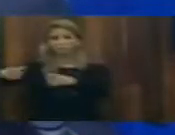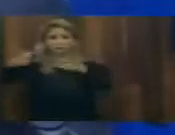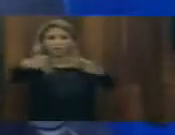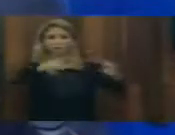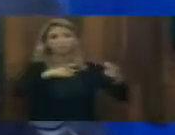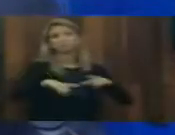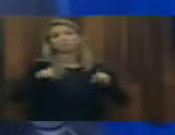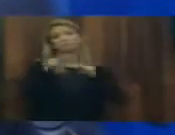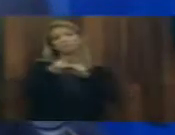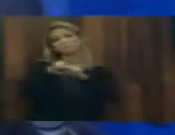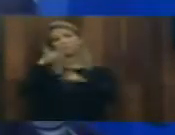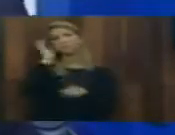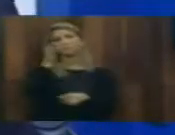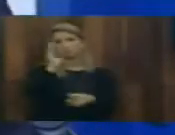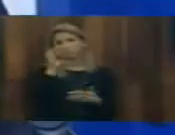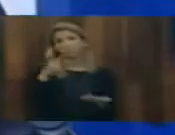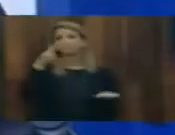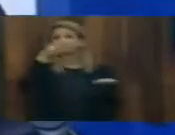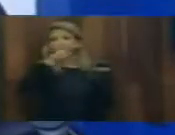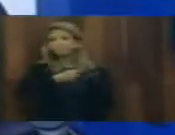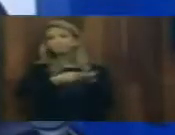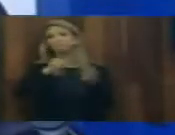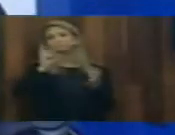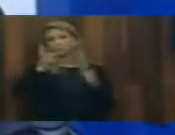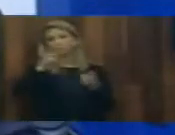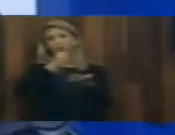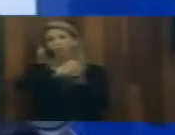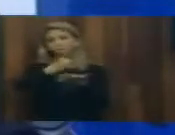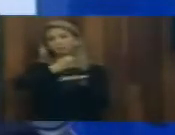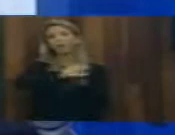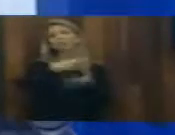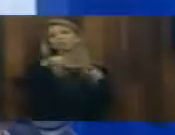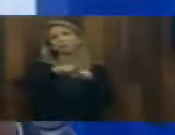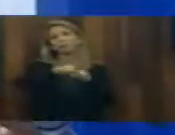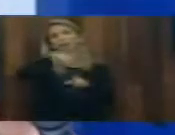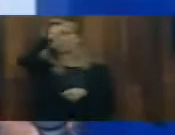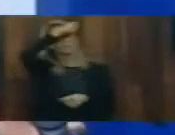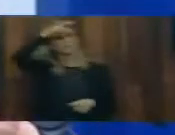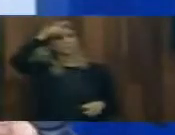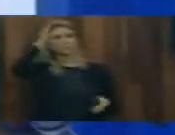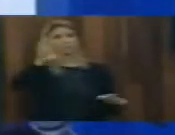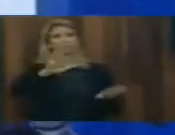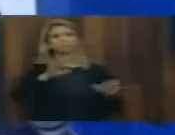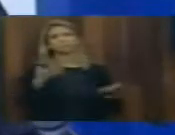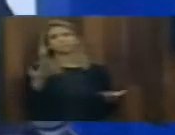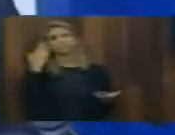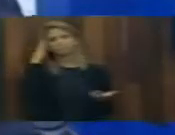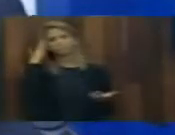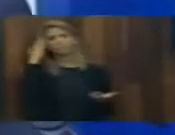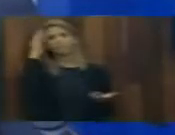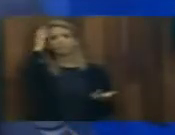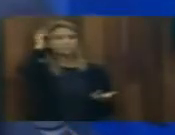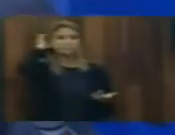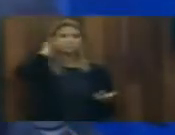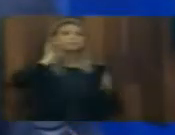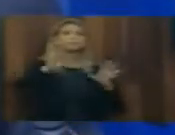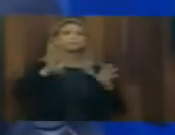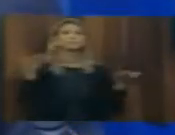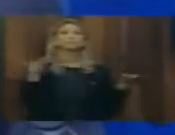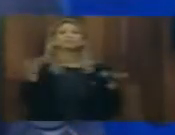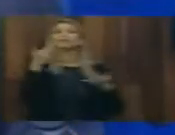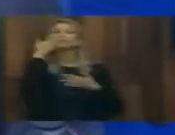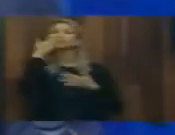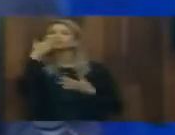também já são anexados também na prefeitura, como contrapartida de um condomínio. Então, fizemos essa